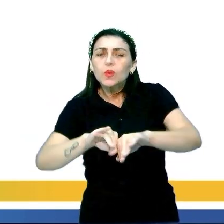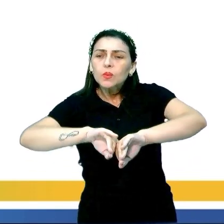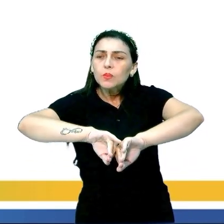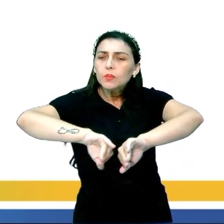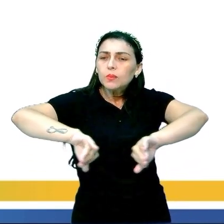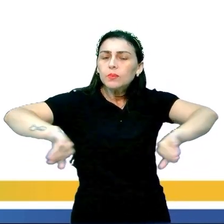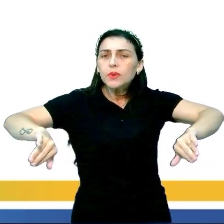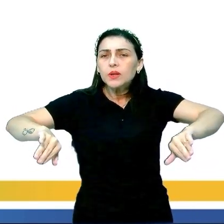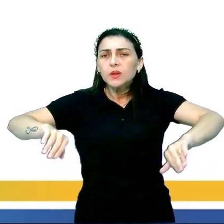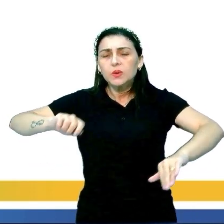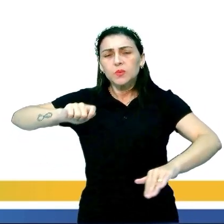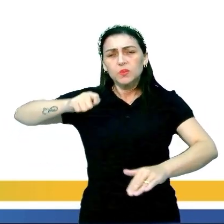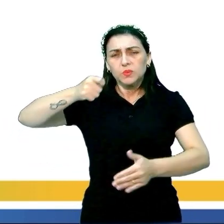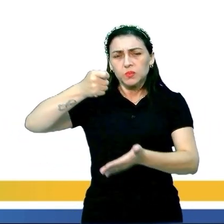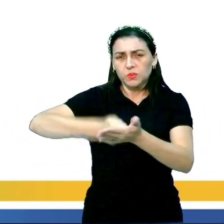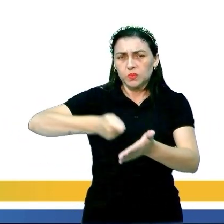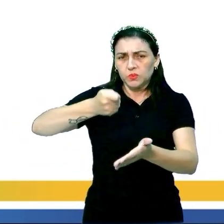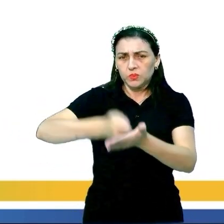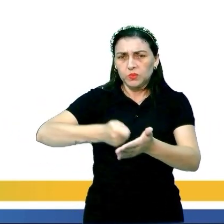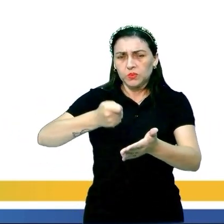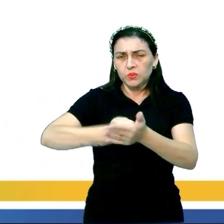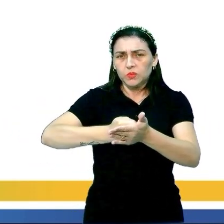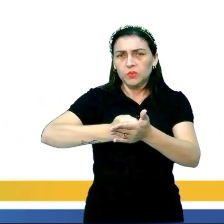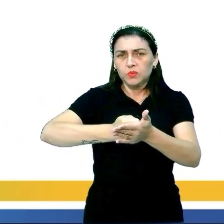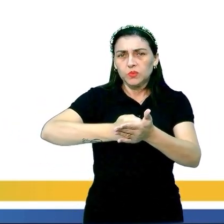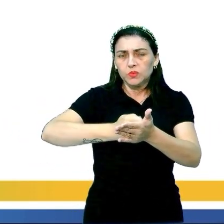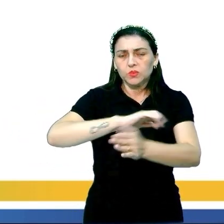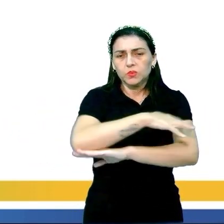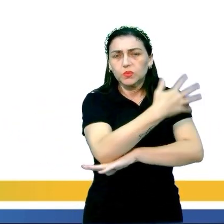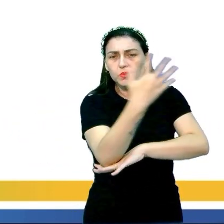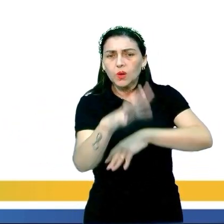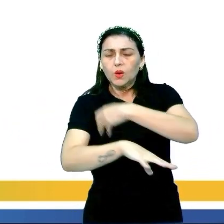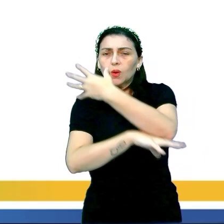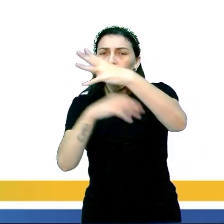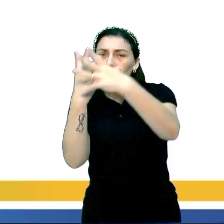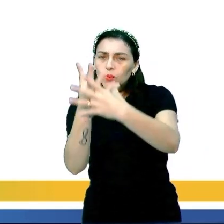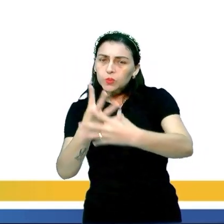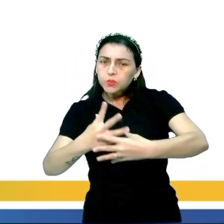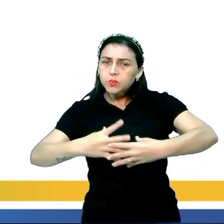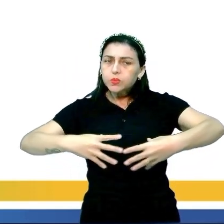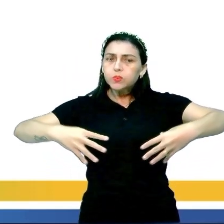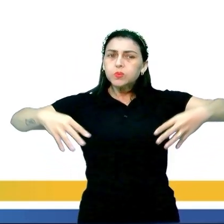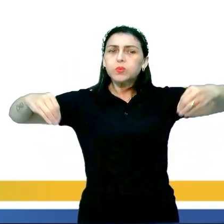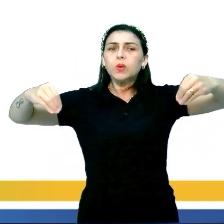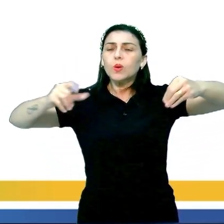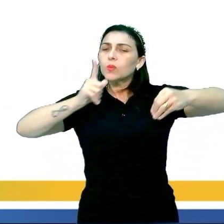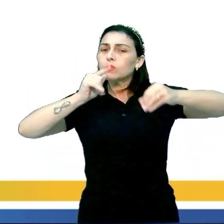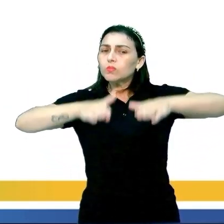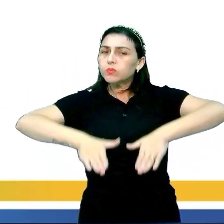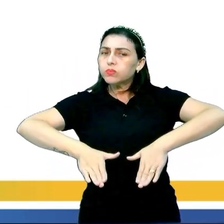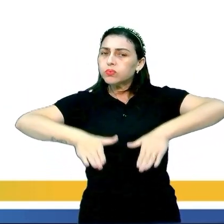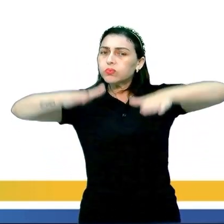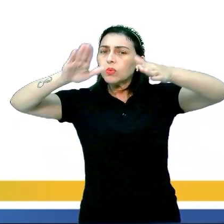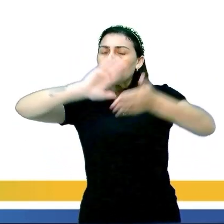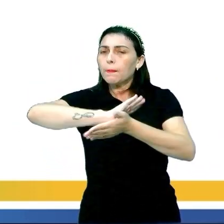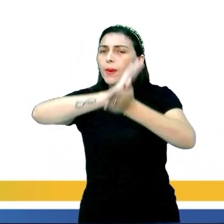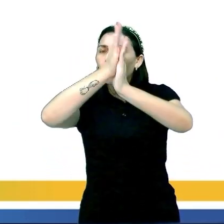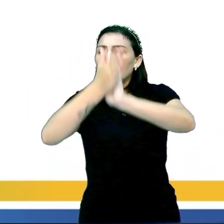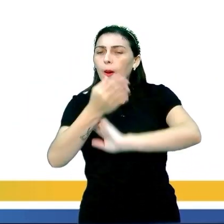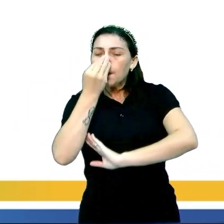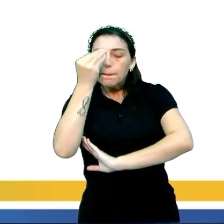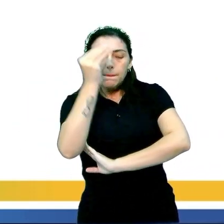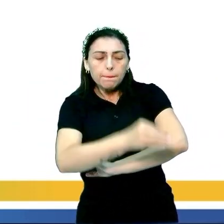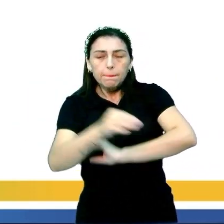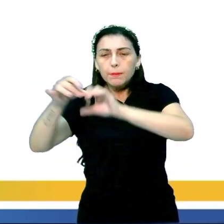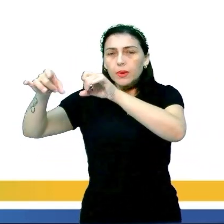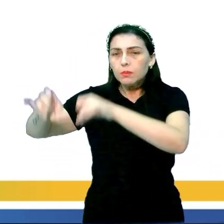abertos pela tirania, devorados pela vegetação, desaparecidos, né? Pelas inundações, apagados pelo